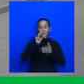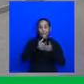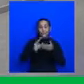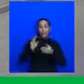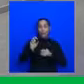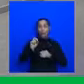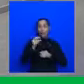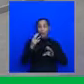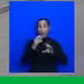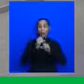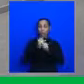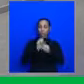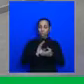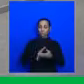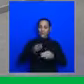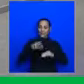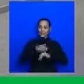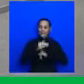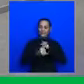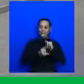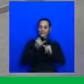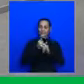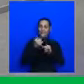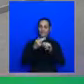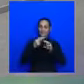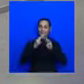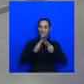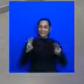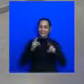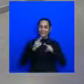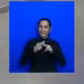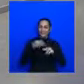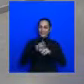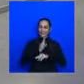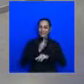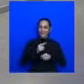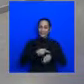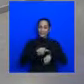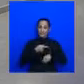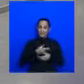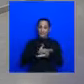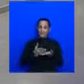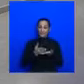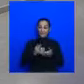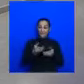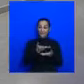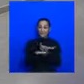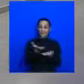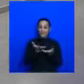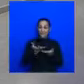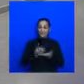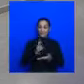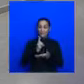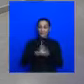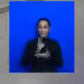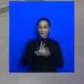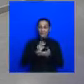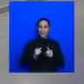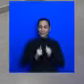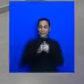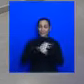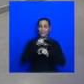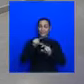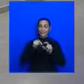vencedoras ou se o prêmio acumulou no site oficial da Caixa na internet. E a partir de agora você é nosso convidado para acompanhar os demais sorteios da